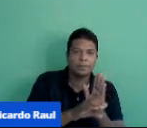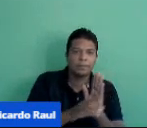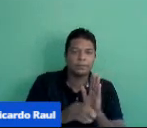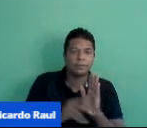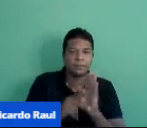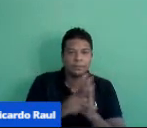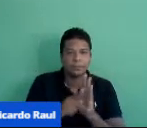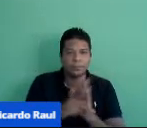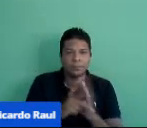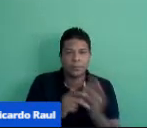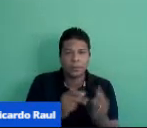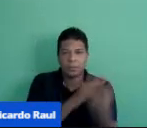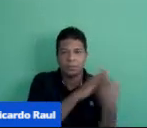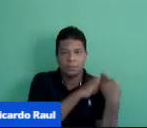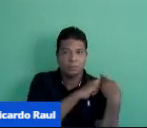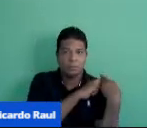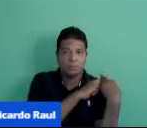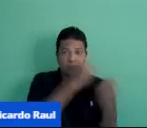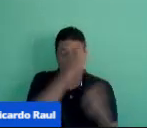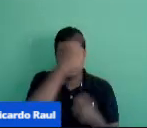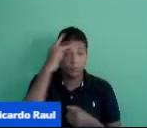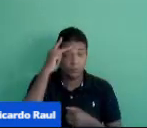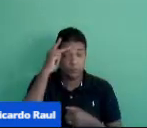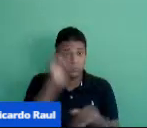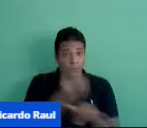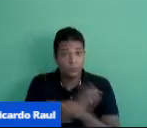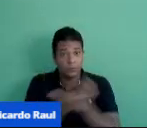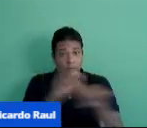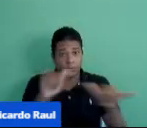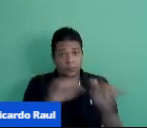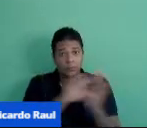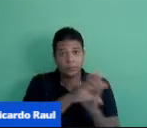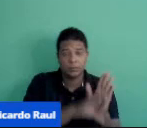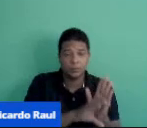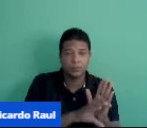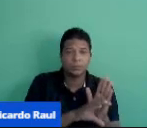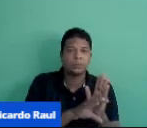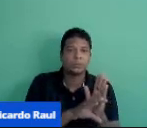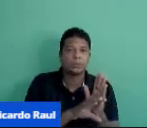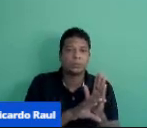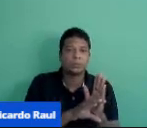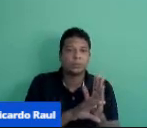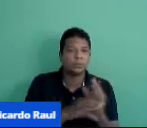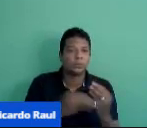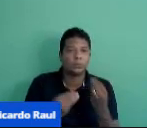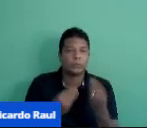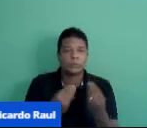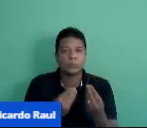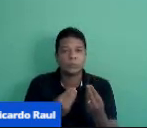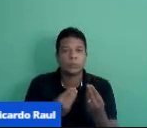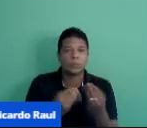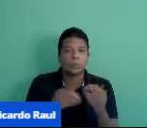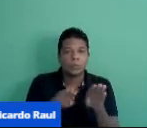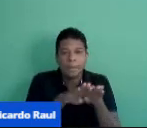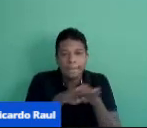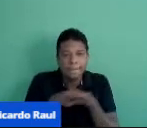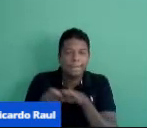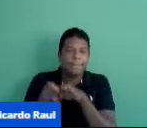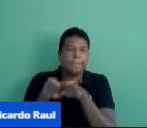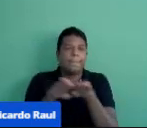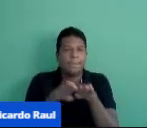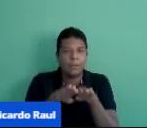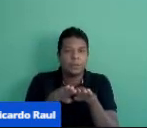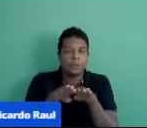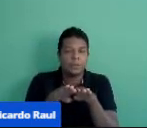pessoas responsáveis por divulgar esses conceitos aí, né, que não tem ainda um consenso, né? Que é um conceito